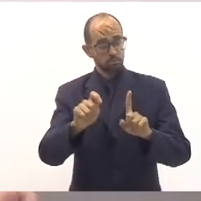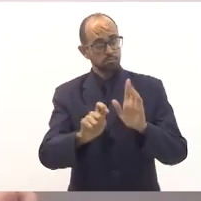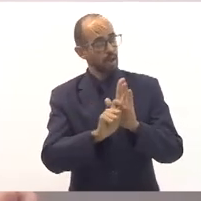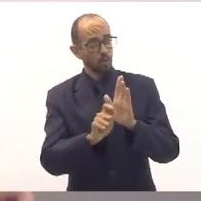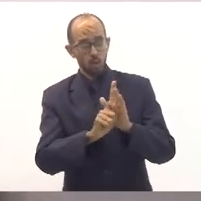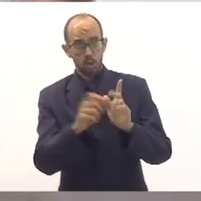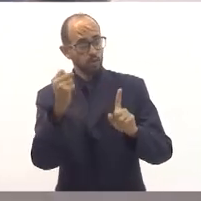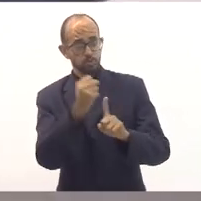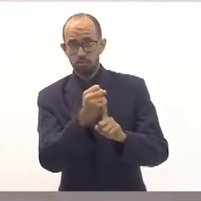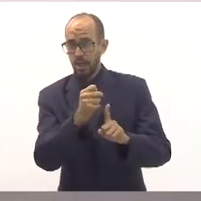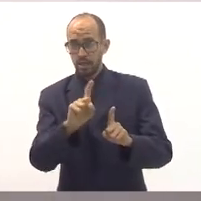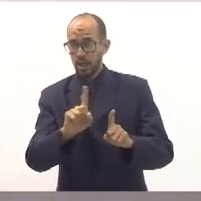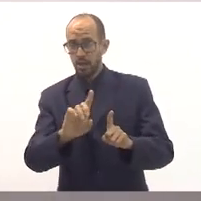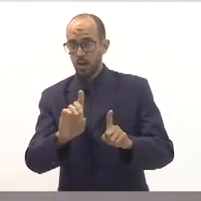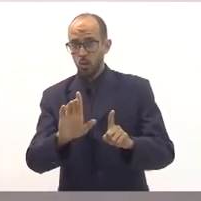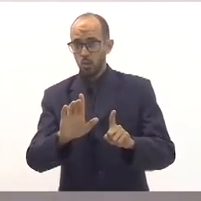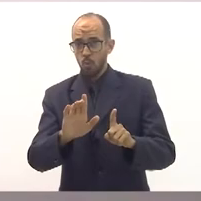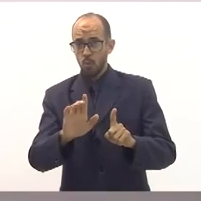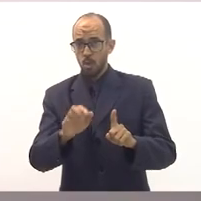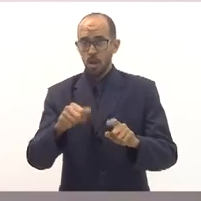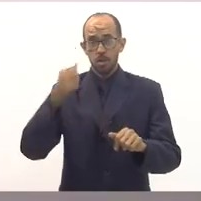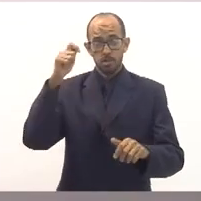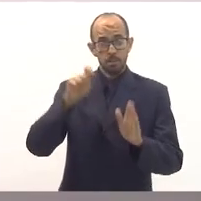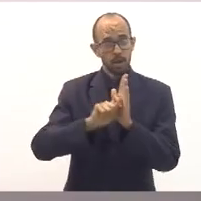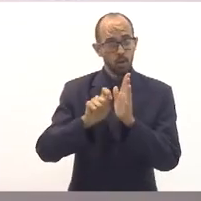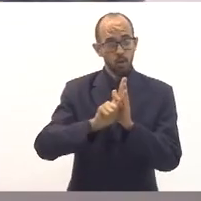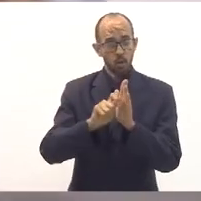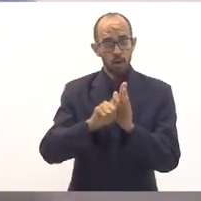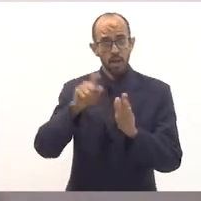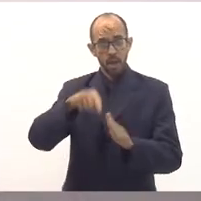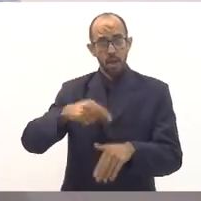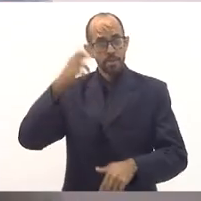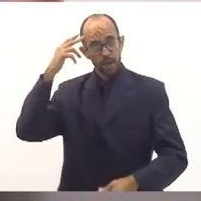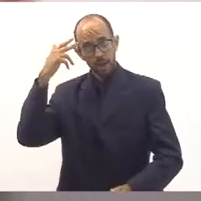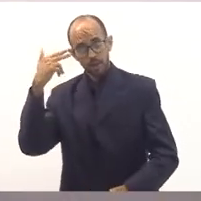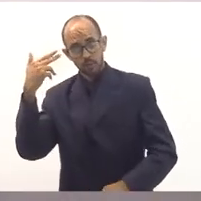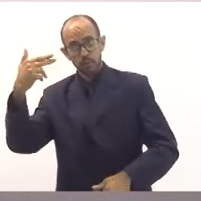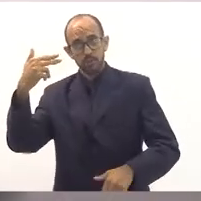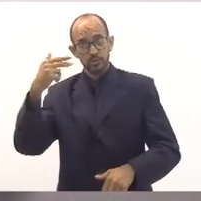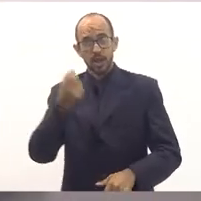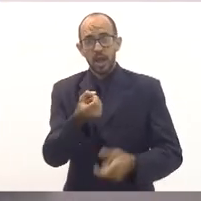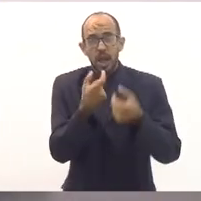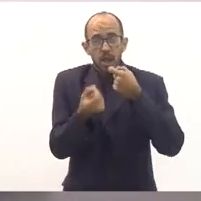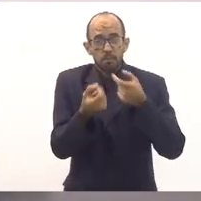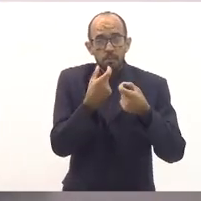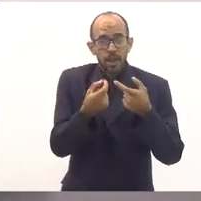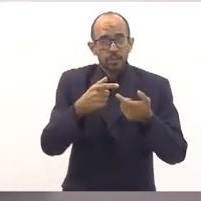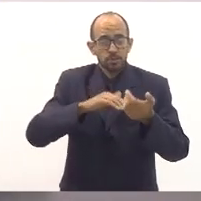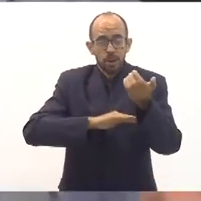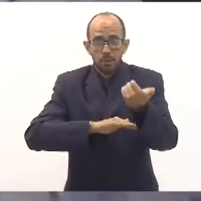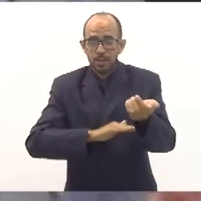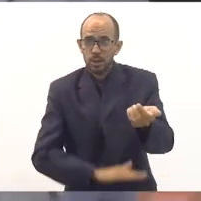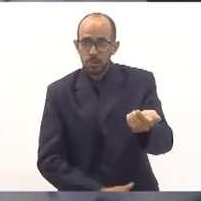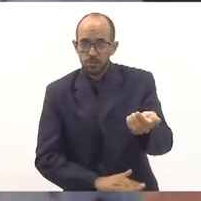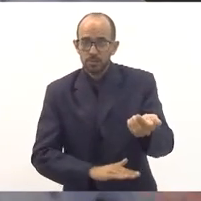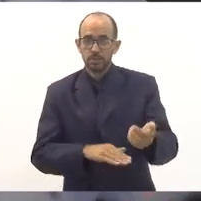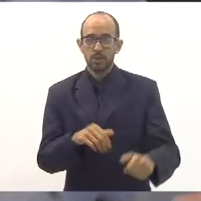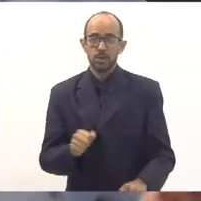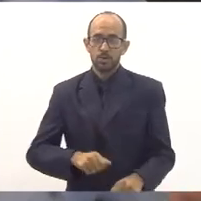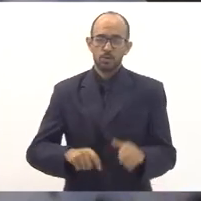não maconha vem da natureza remédio para baixar pressão